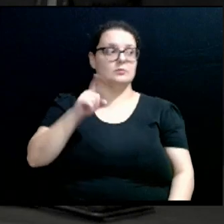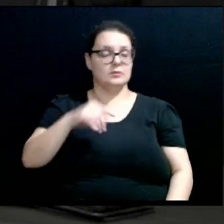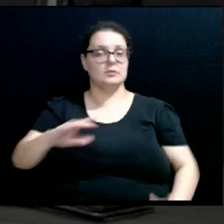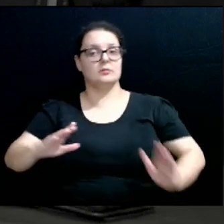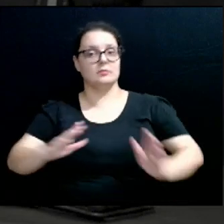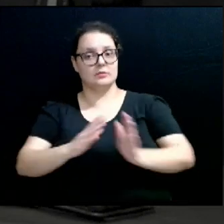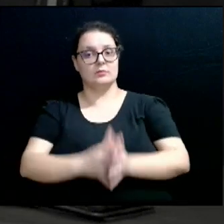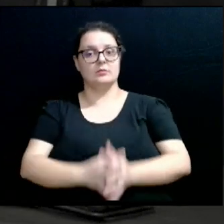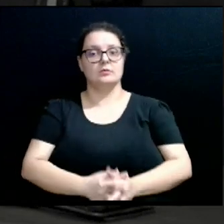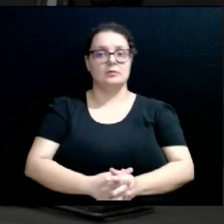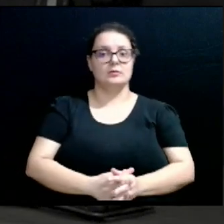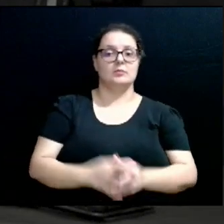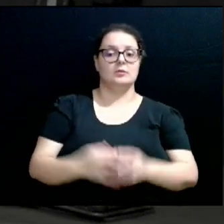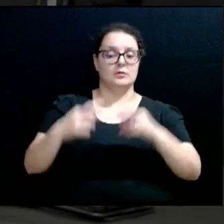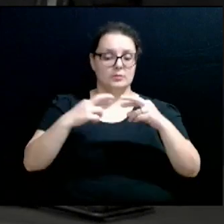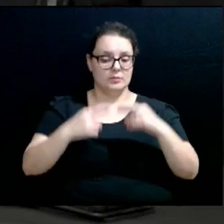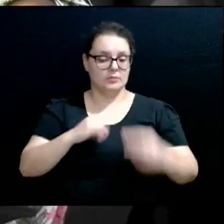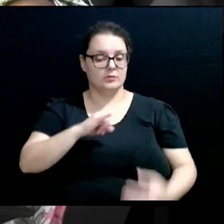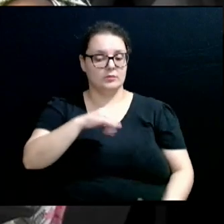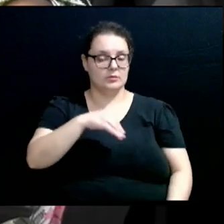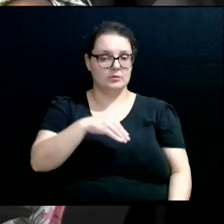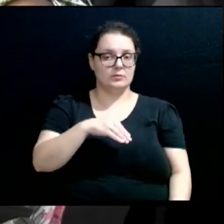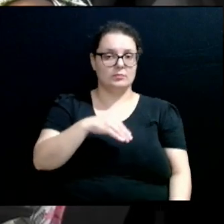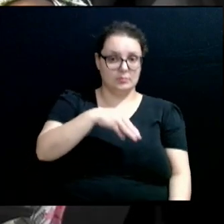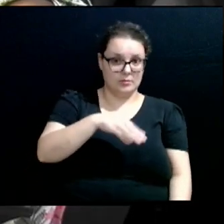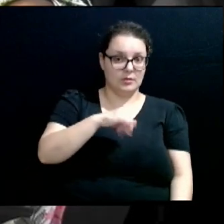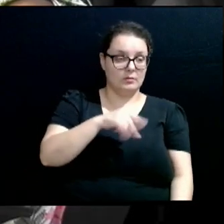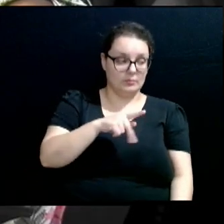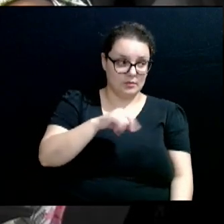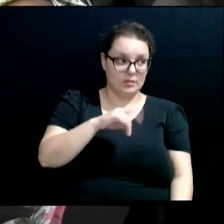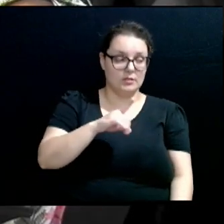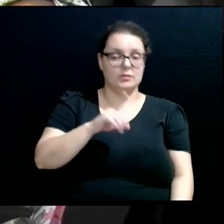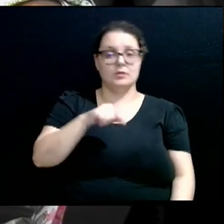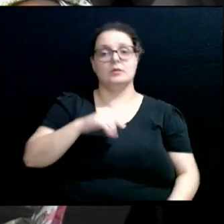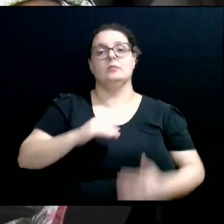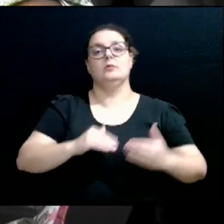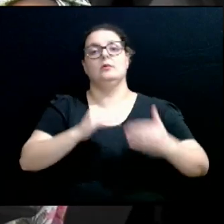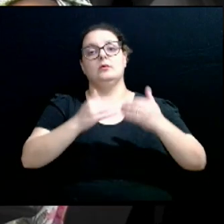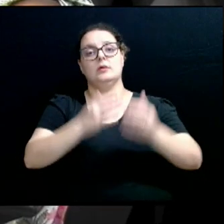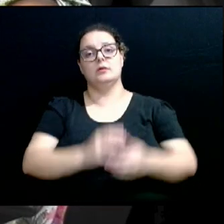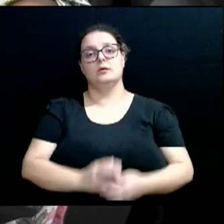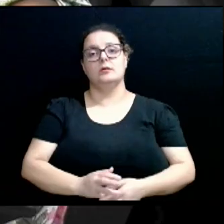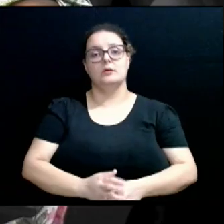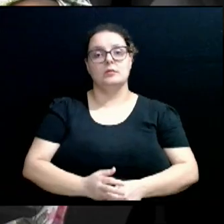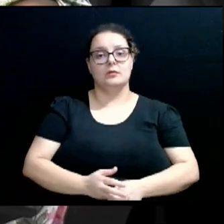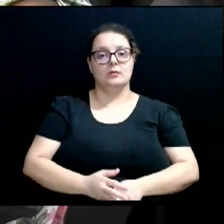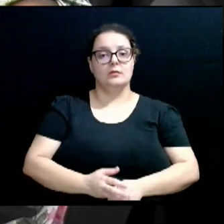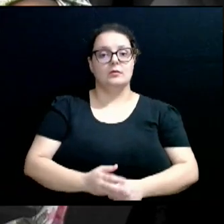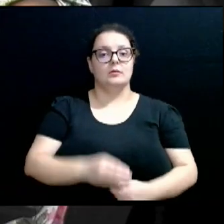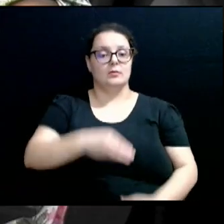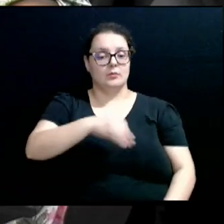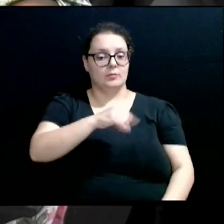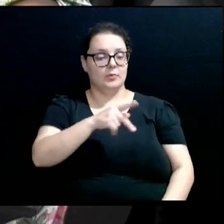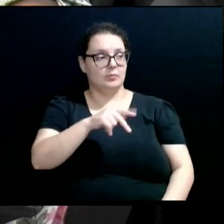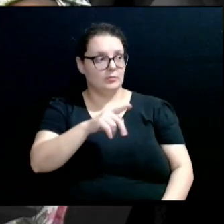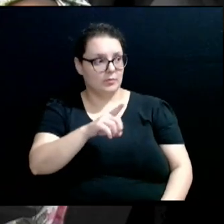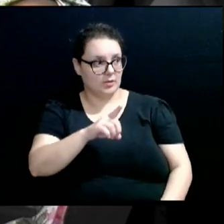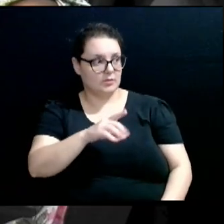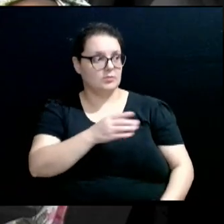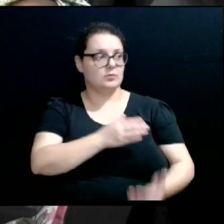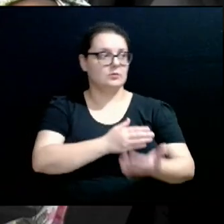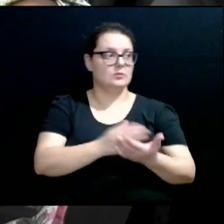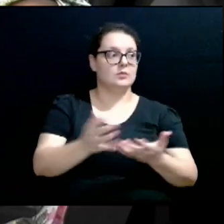Observatório MIPID, que é uma evolução, né, daquilo que o MIPID iniciou. E eu gostaria que